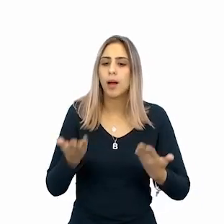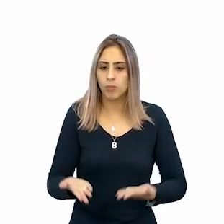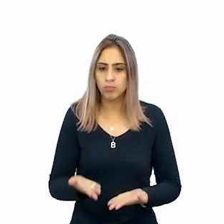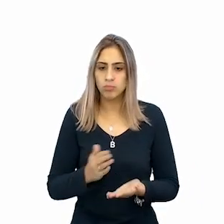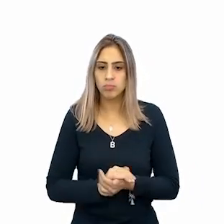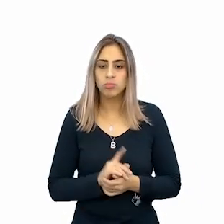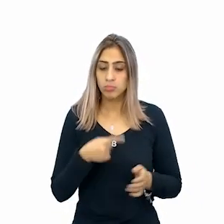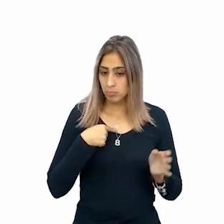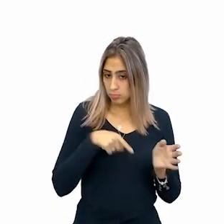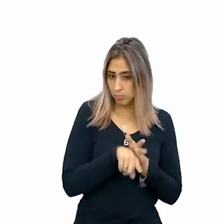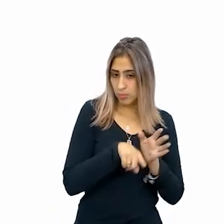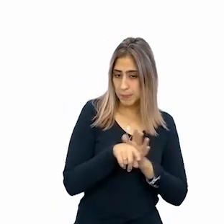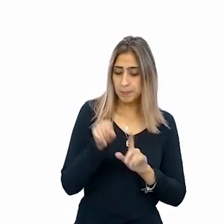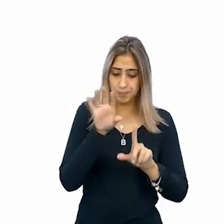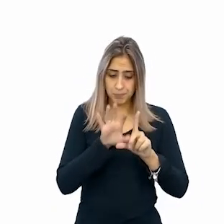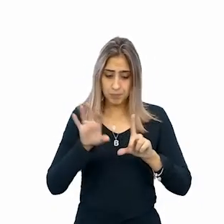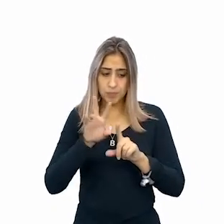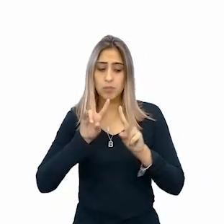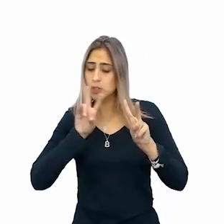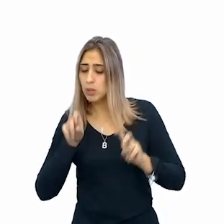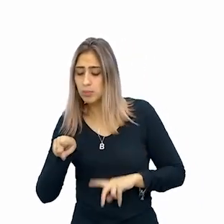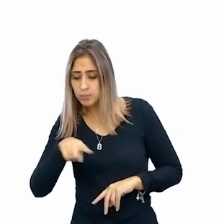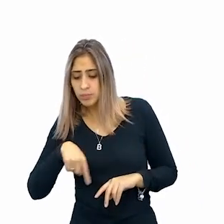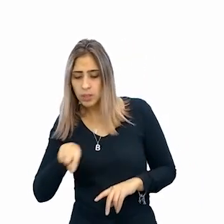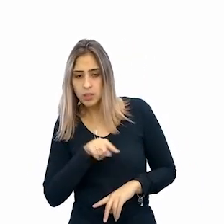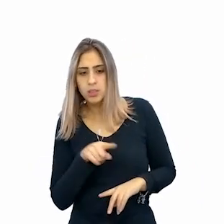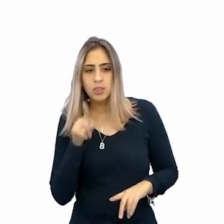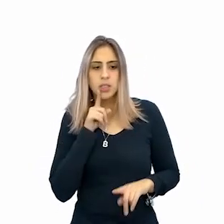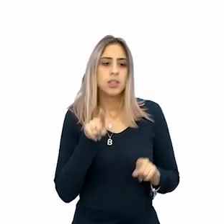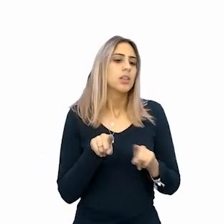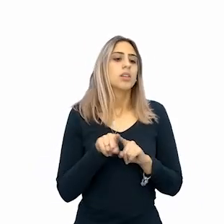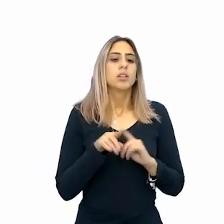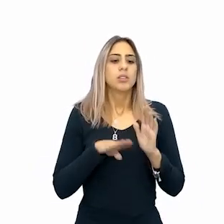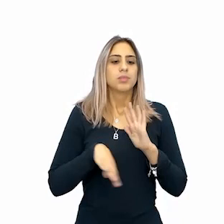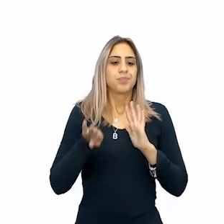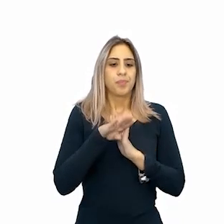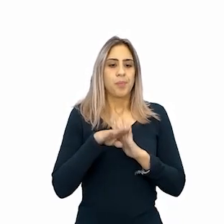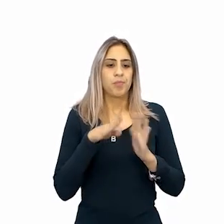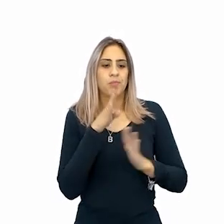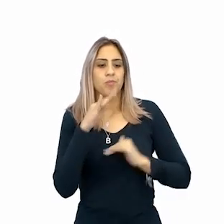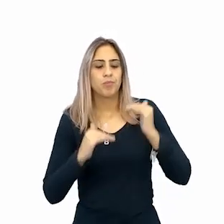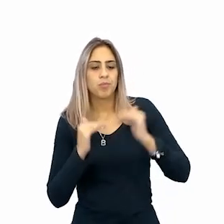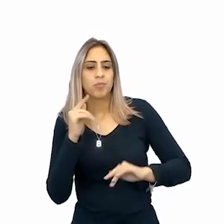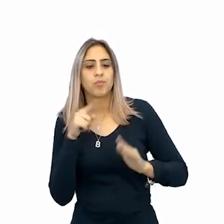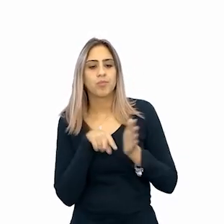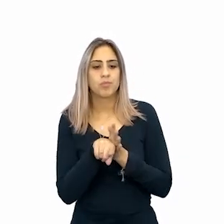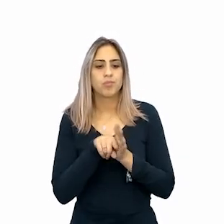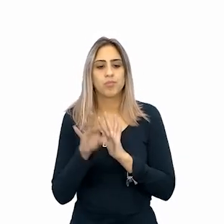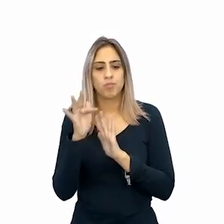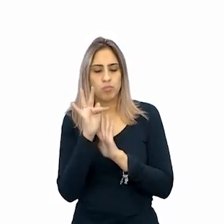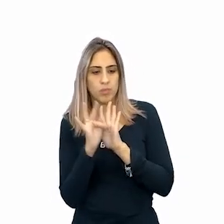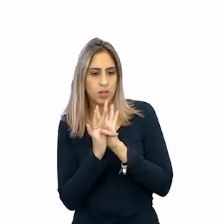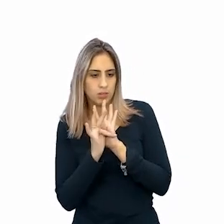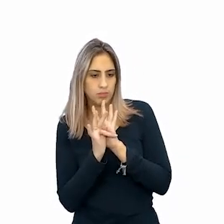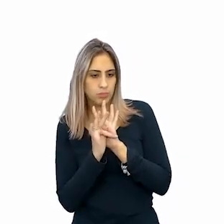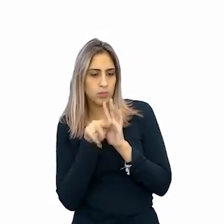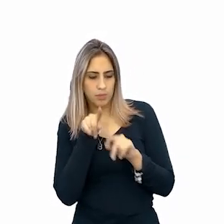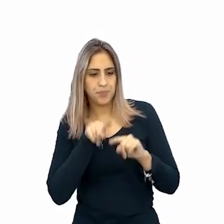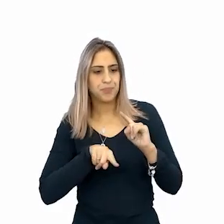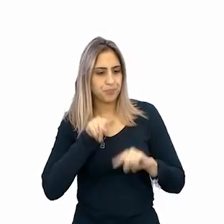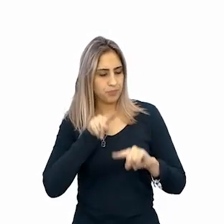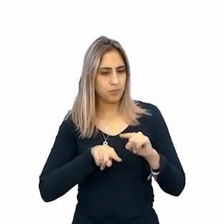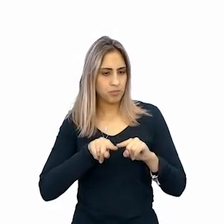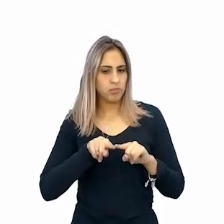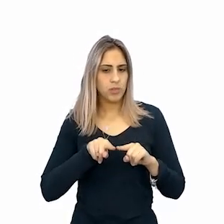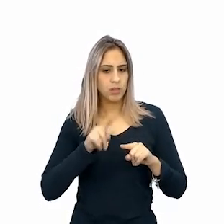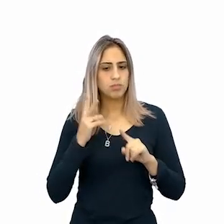a exploração de imagens sobre ele e a indicação da fonte de pesquisa do texto do material.